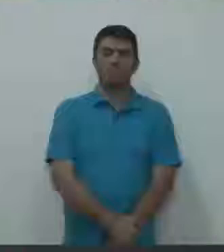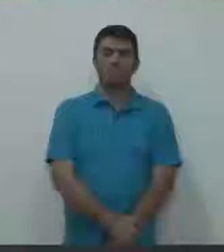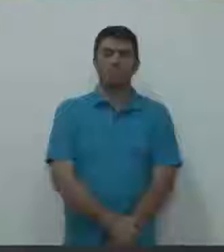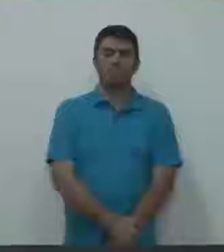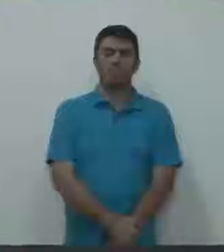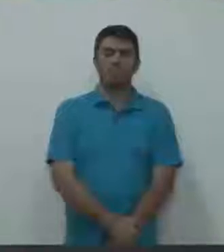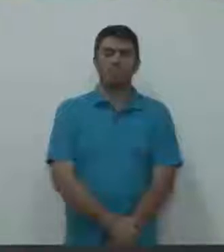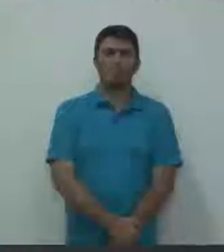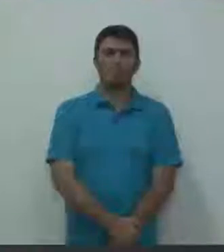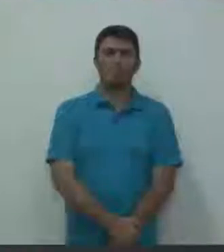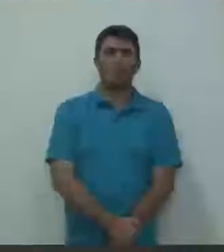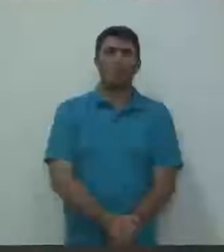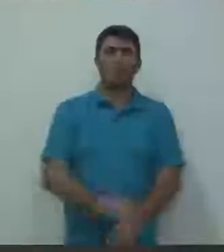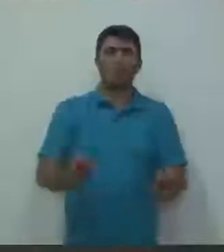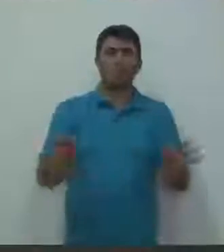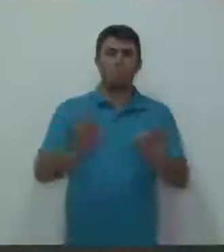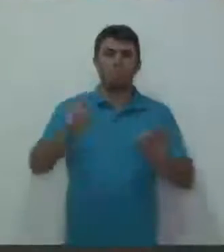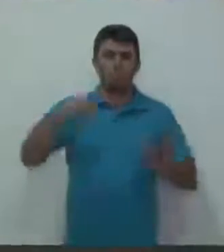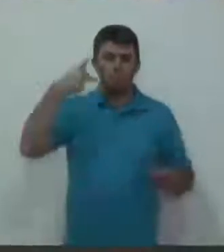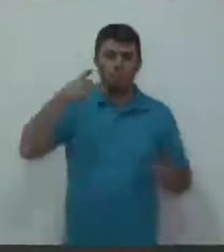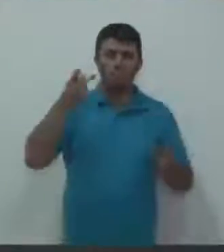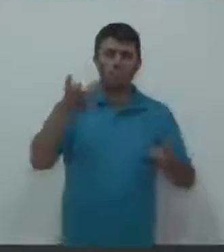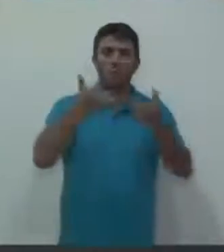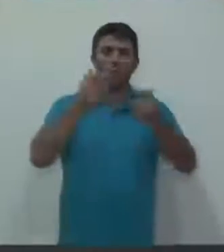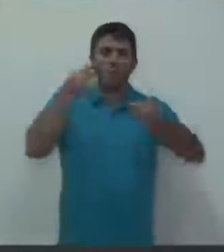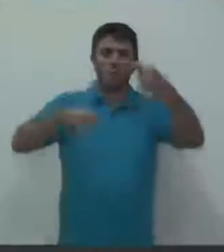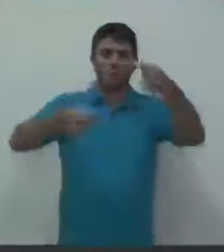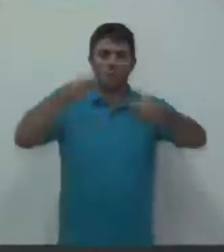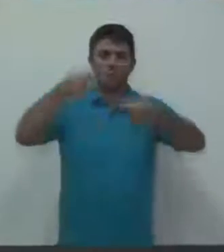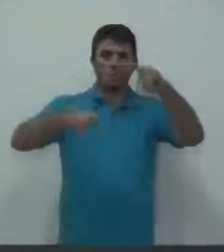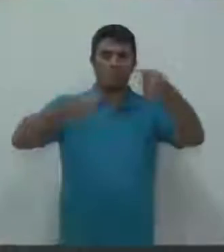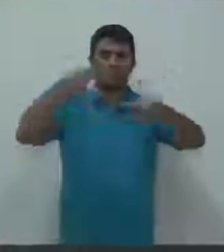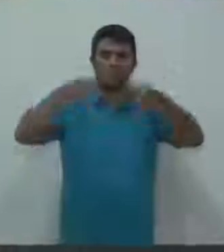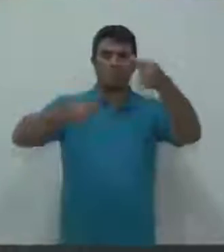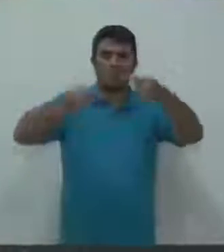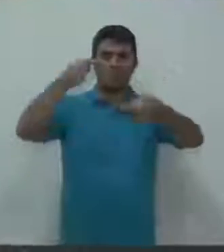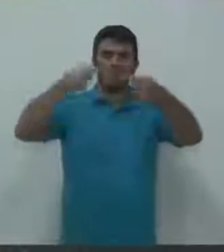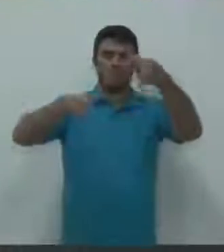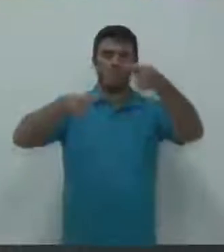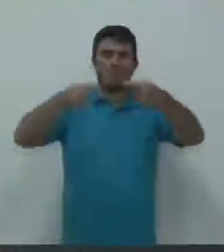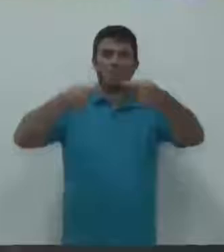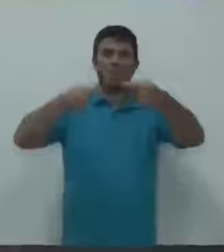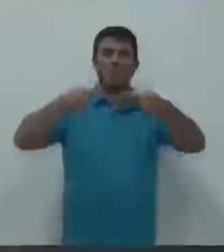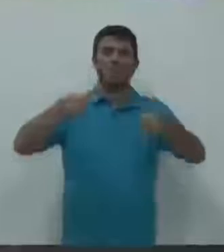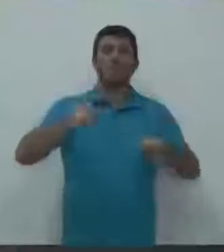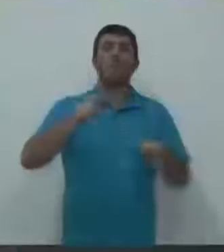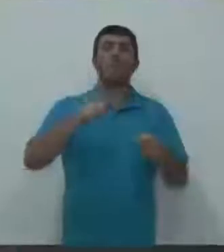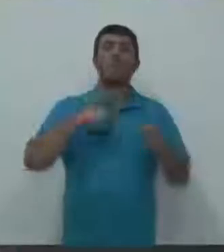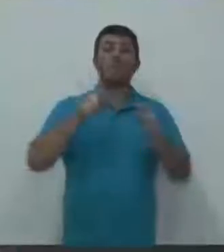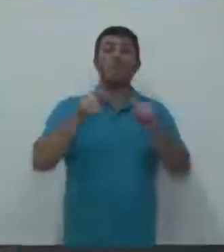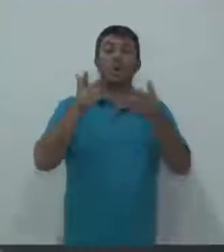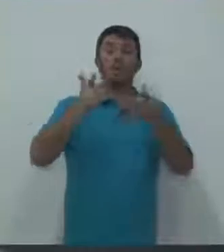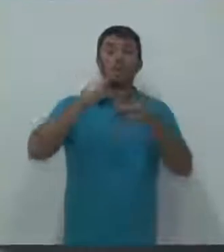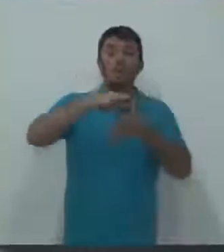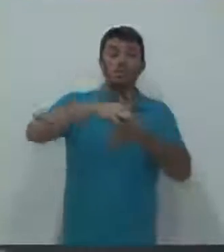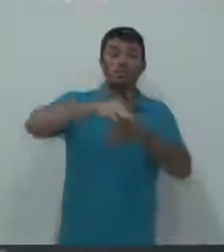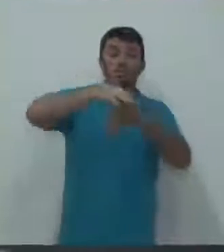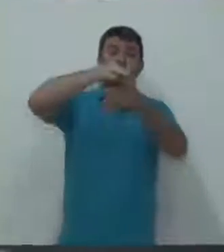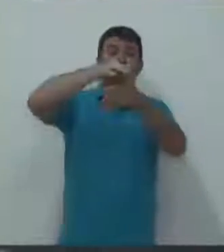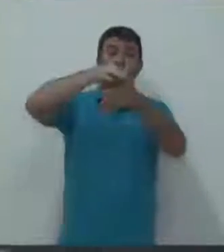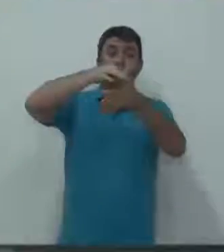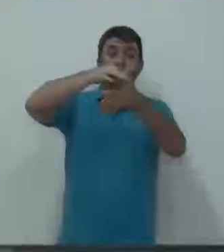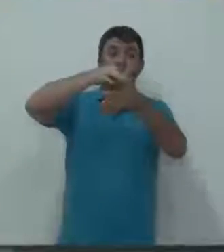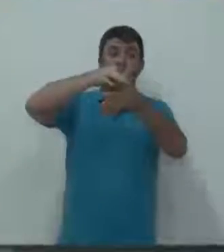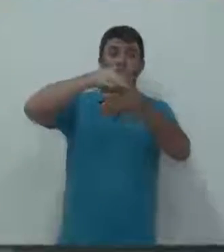Não. Nenhum dos senhores vereadores querendo discutir. Abro para encaminhamento de lideranças. Peço a palavra, senhor presidente. Tem a